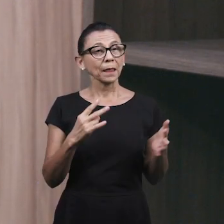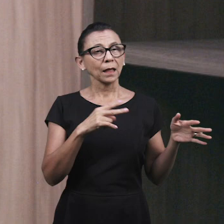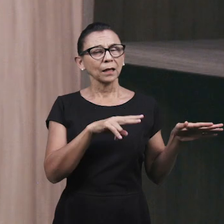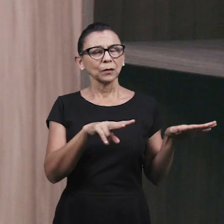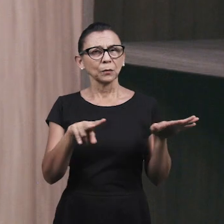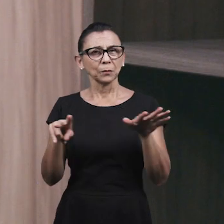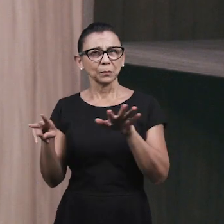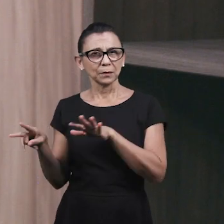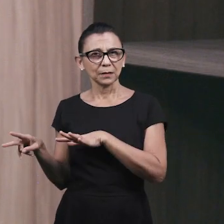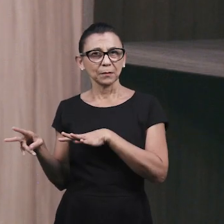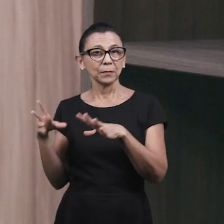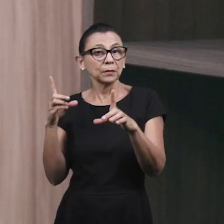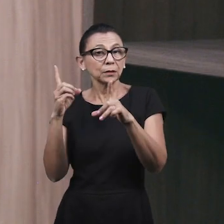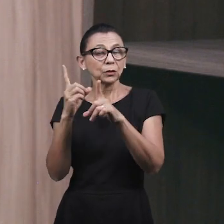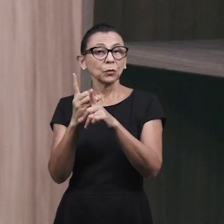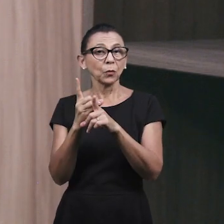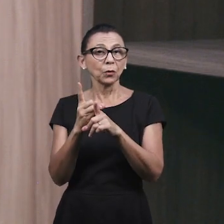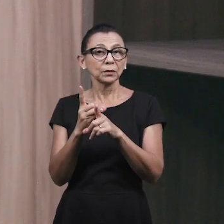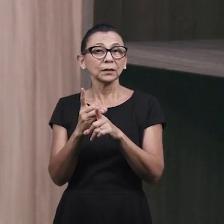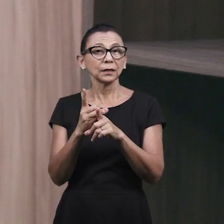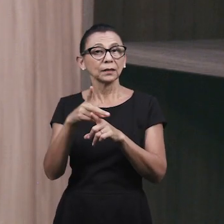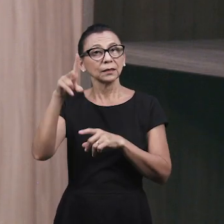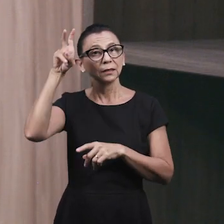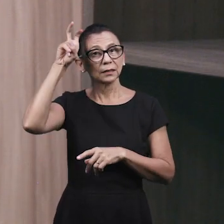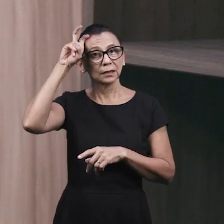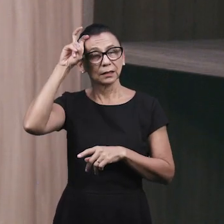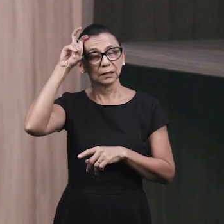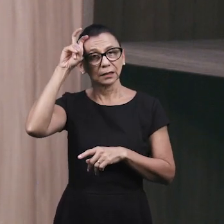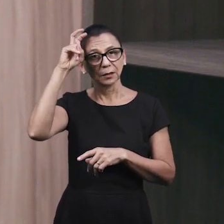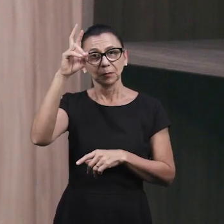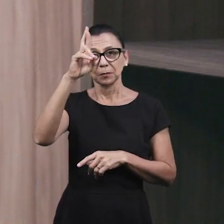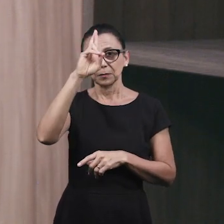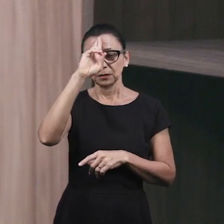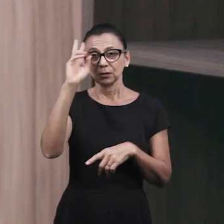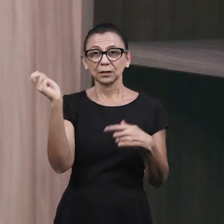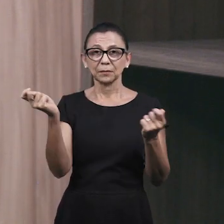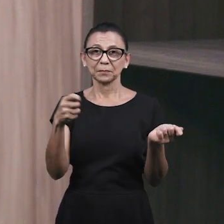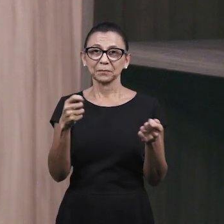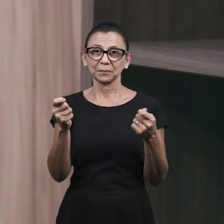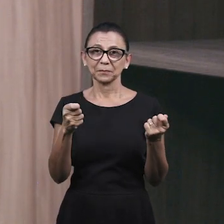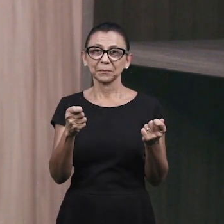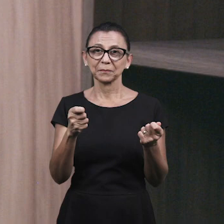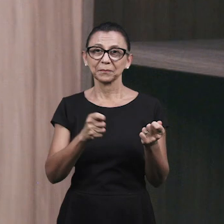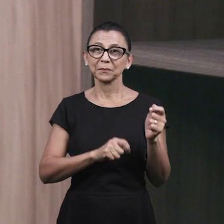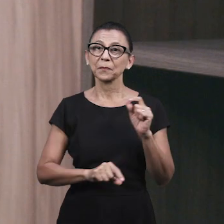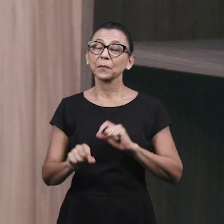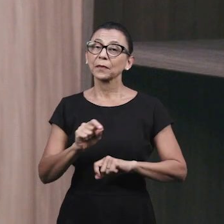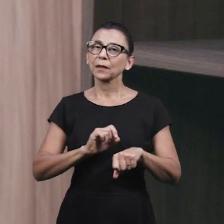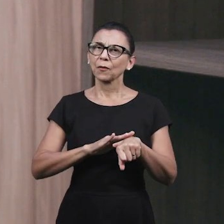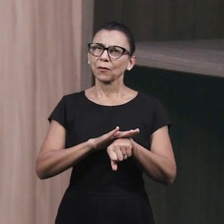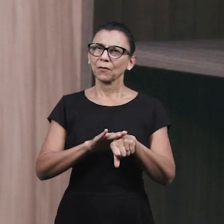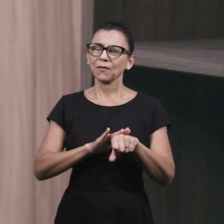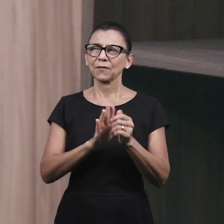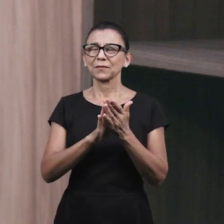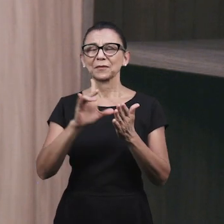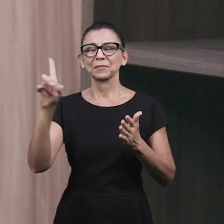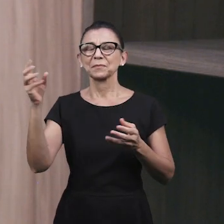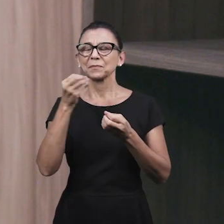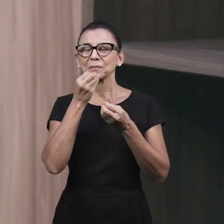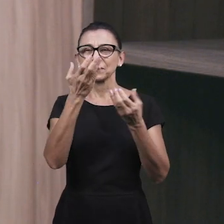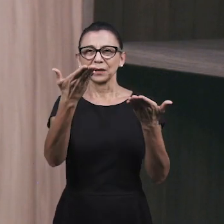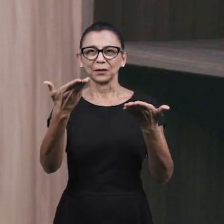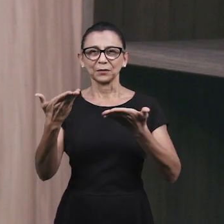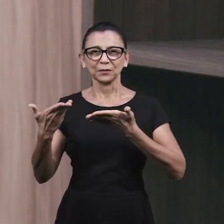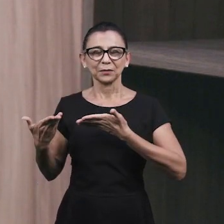nós temos todas as quintas-feiras ao meio-dia, que é o programa Conversas Bíblicas. Seja bem-vindo a este programa,